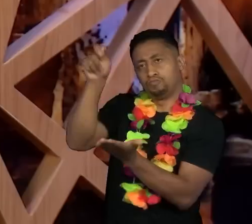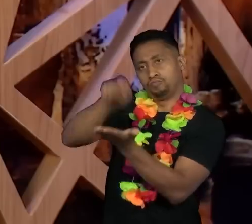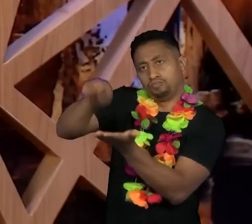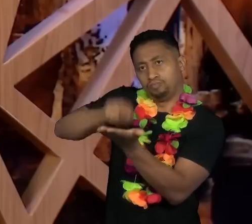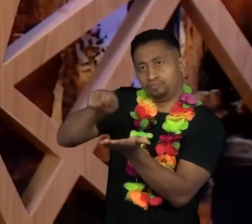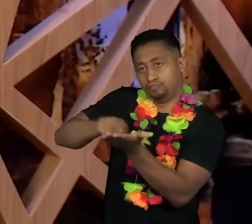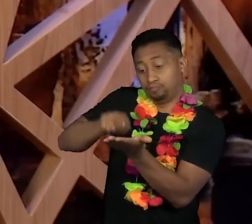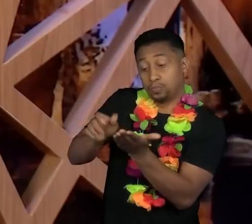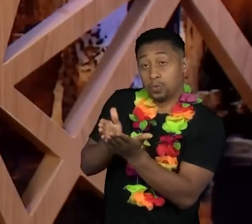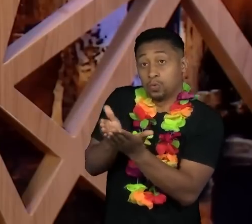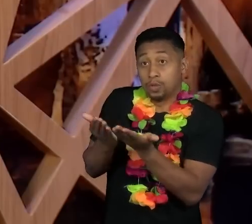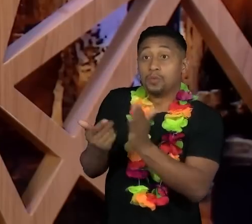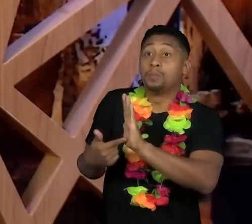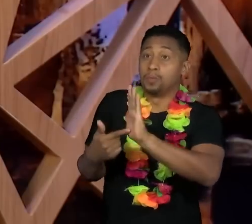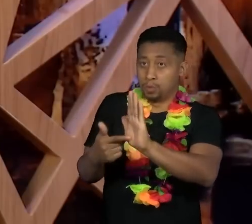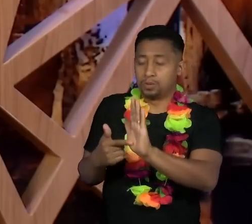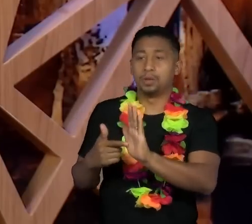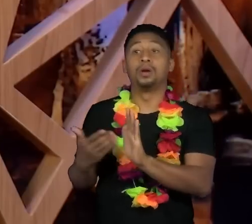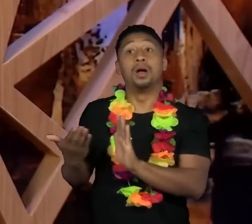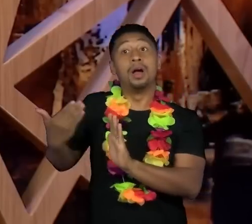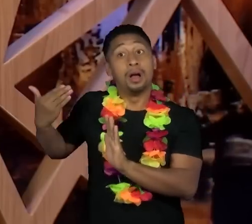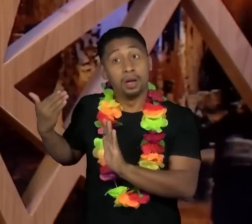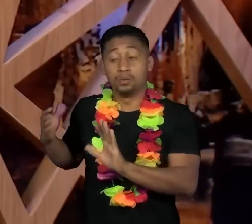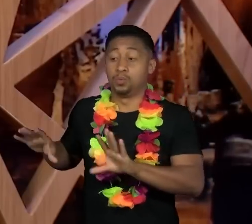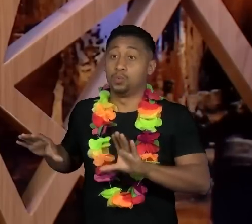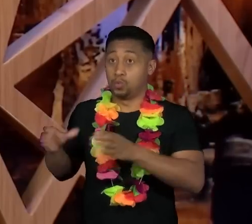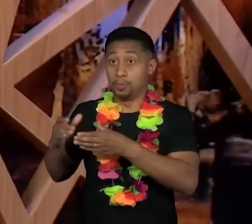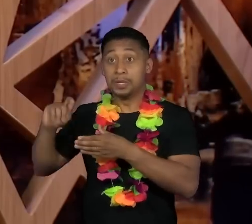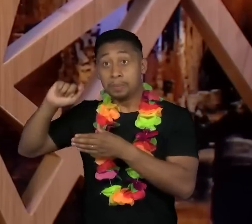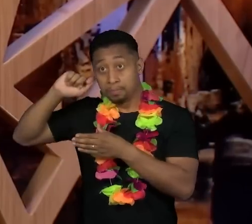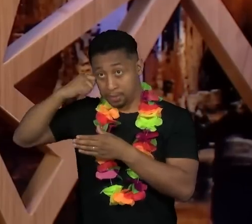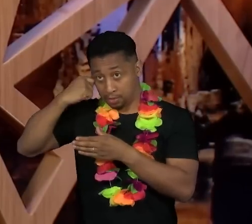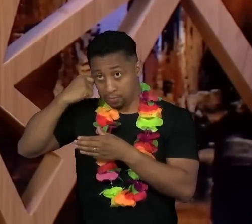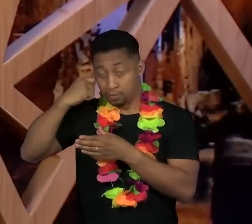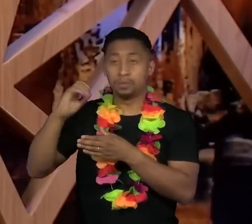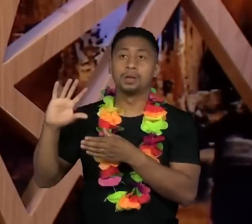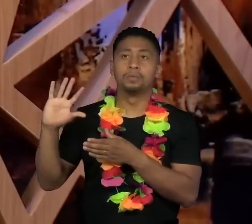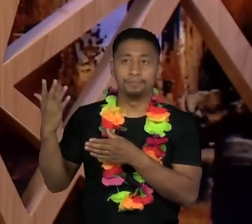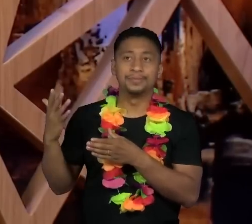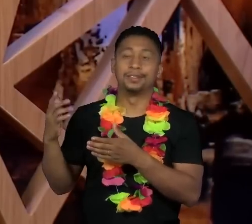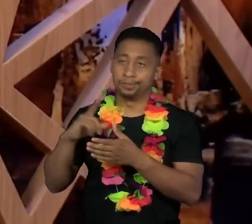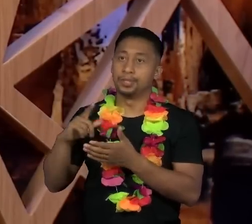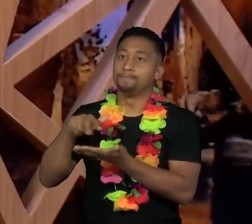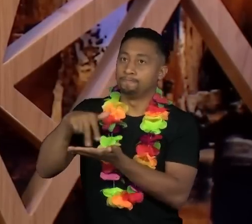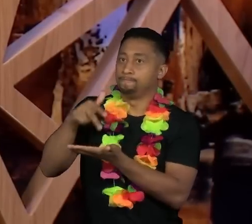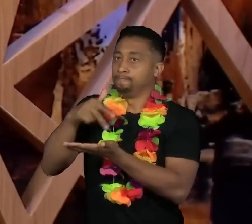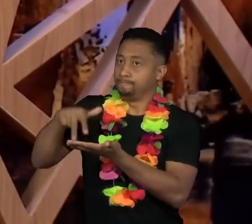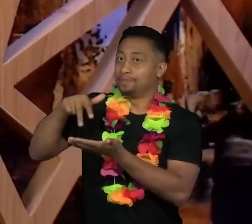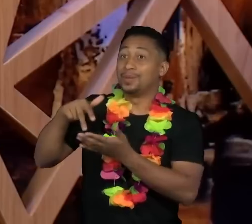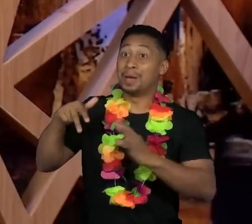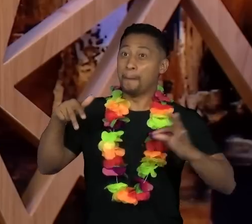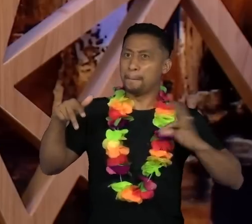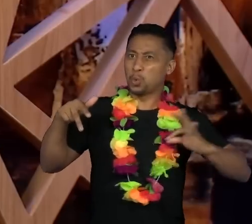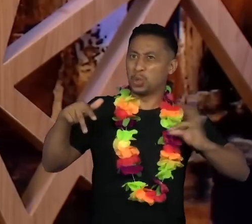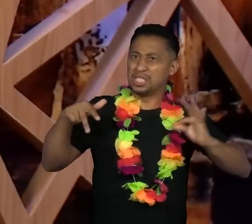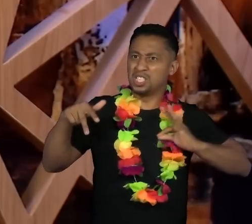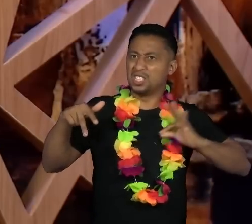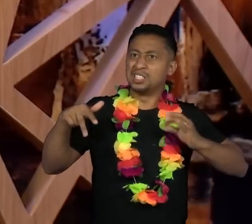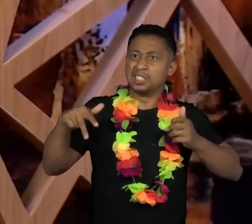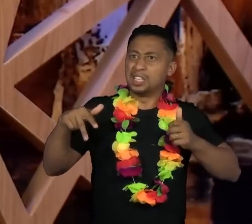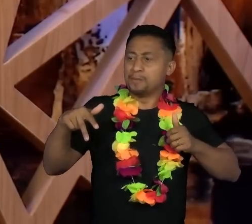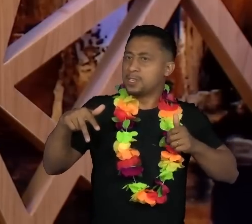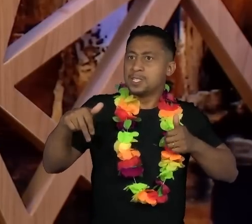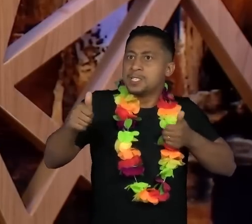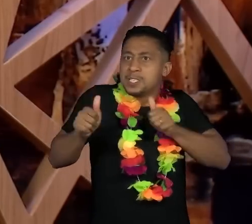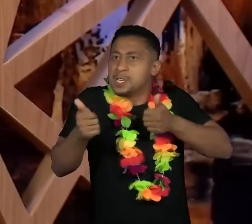Paulo entre o Carnaval Preto, que é aquele carnaval em que os sambistas eram perseguidos pela polícia, em que as pessoas não